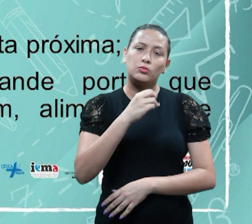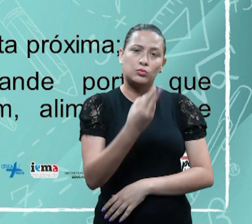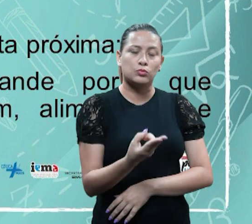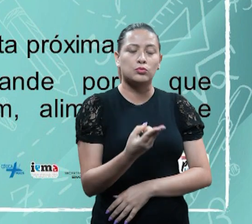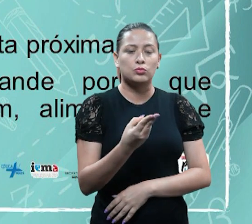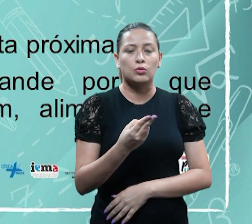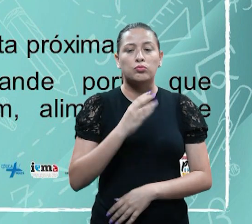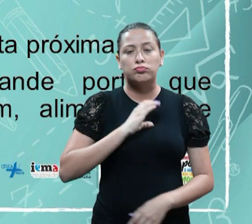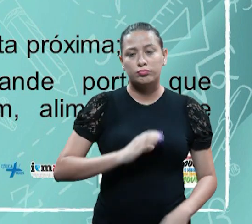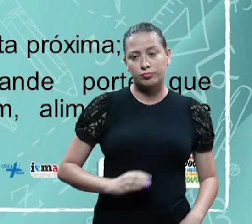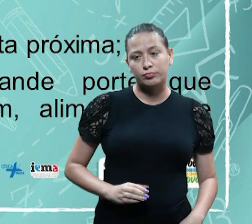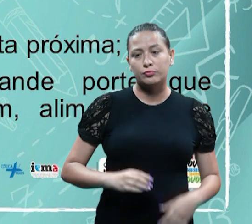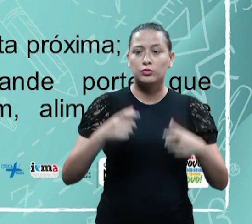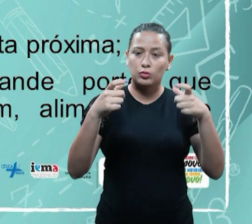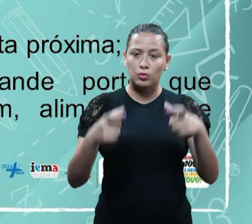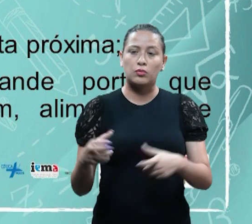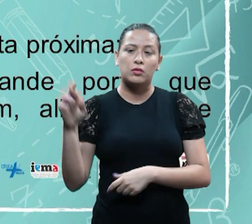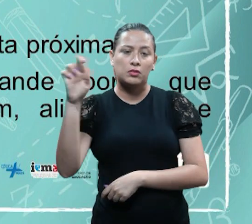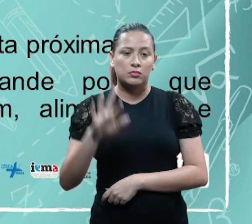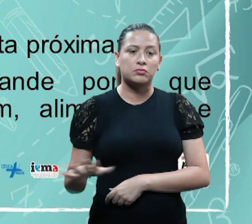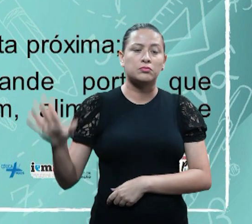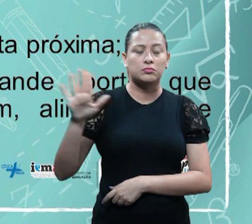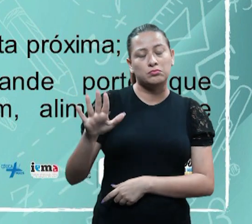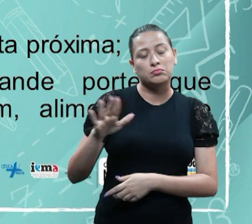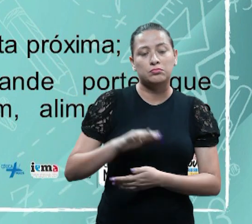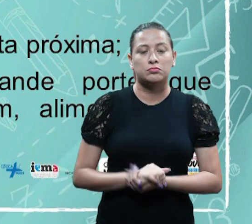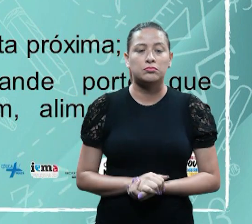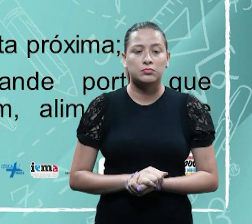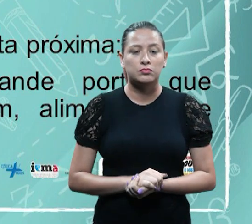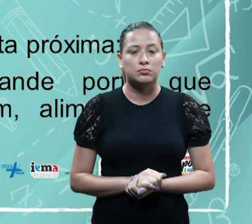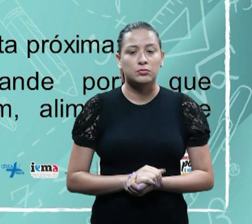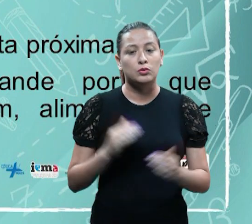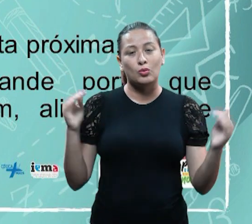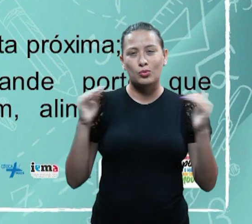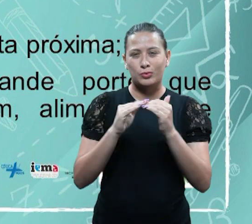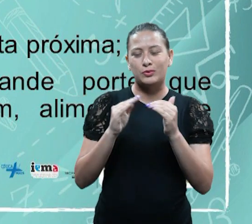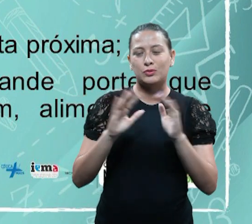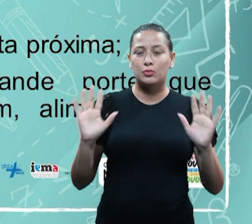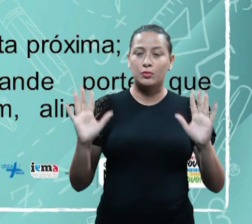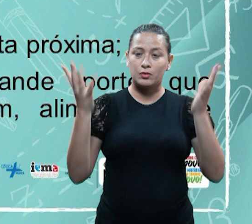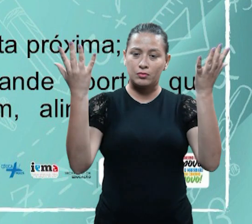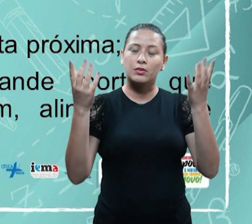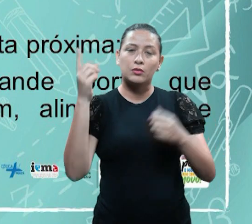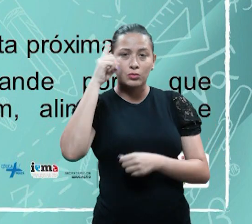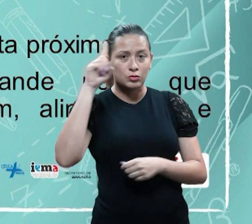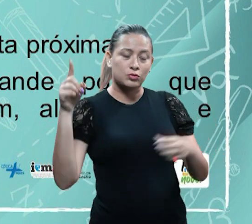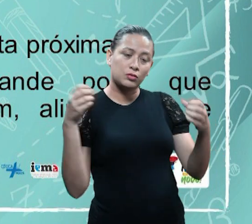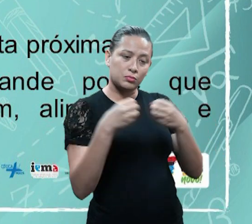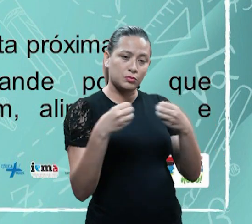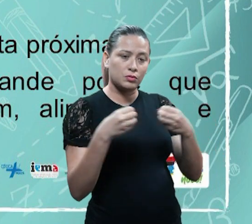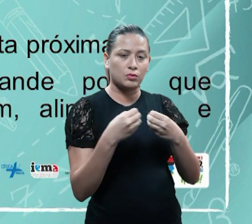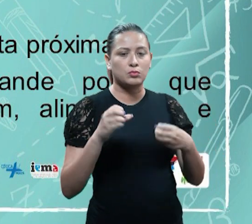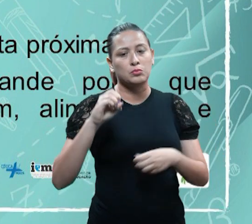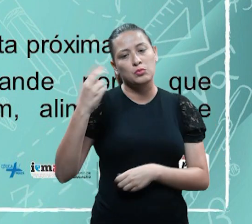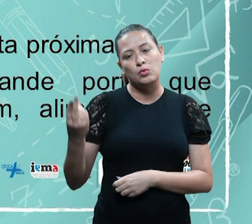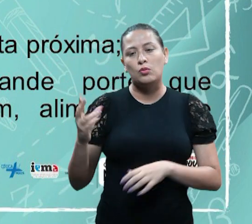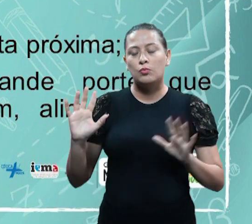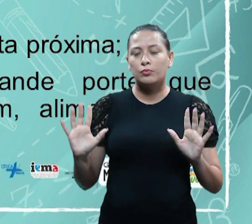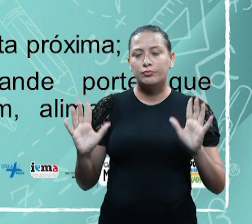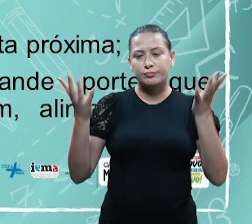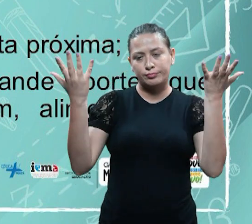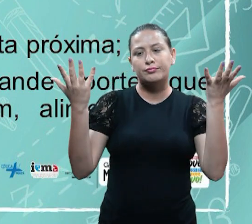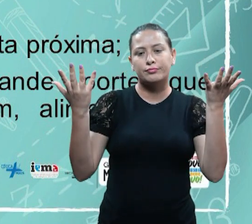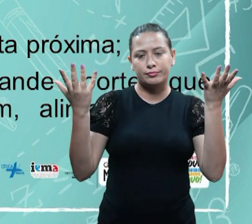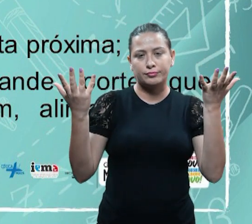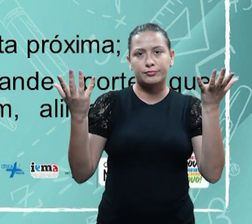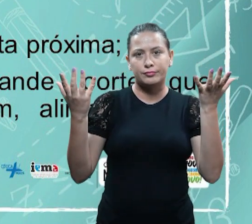ver essas datas, né? Não coincidir com outros eventos similares em data próxima. Não coincidir também com outros eventos de grande